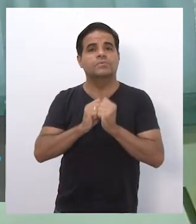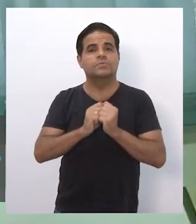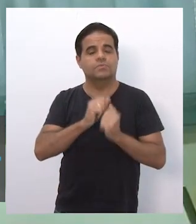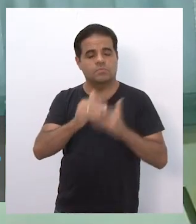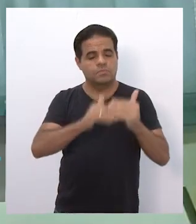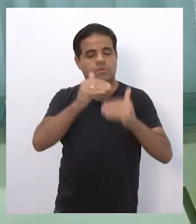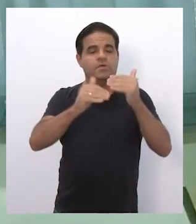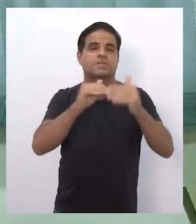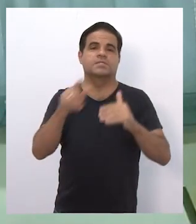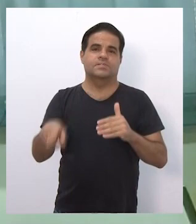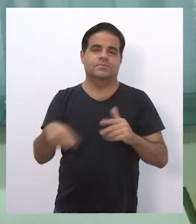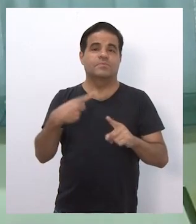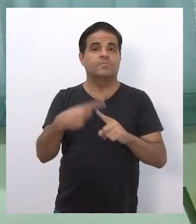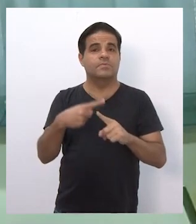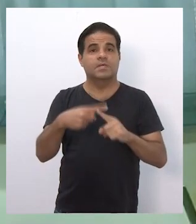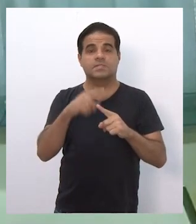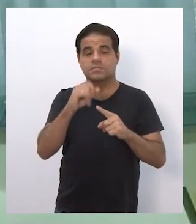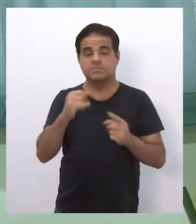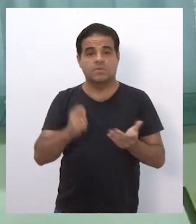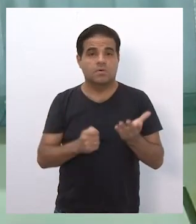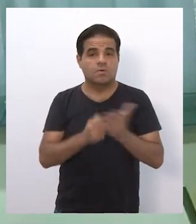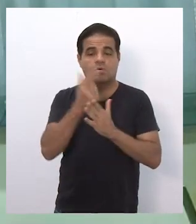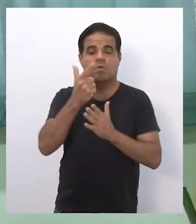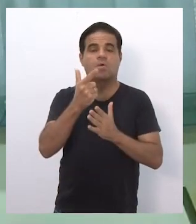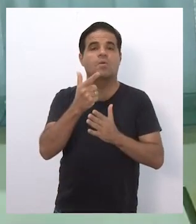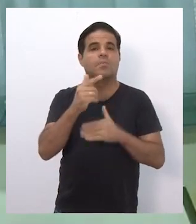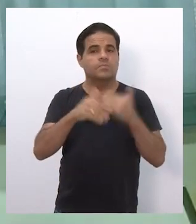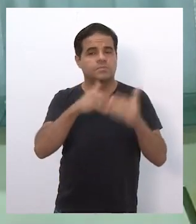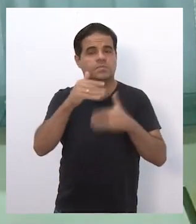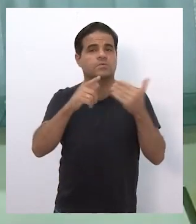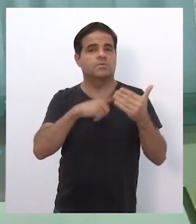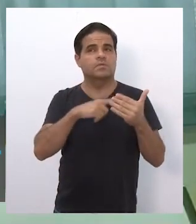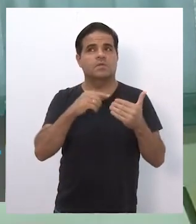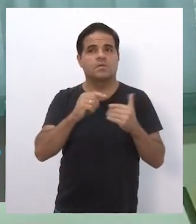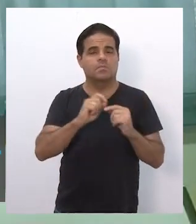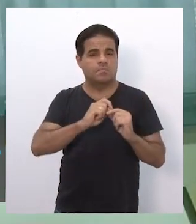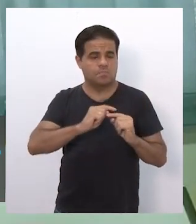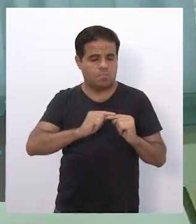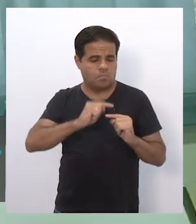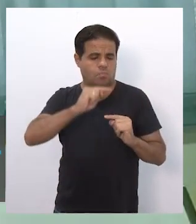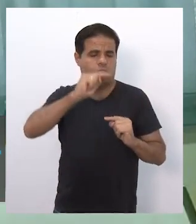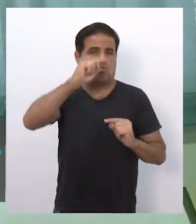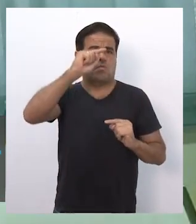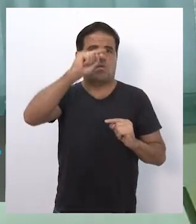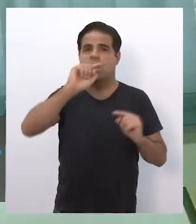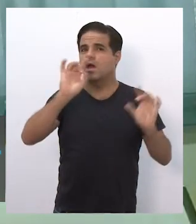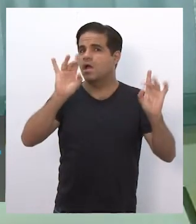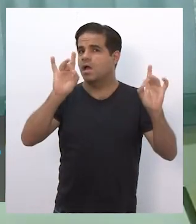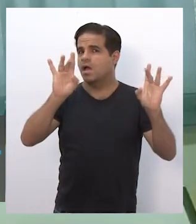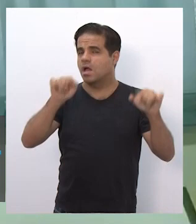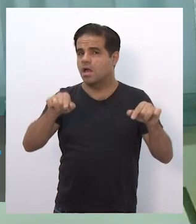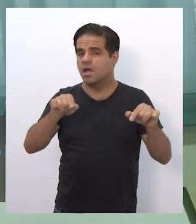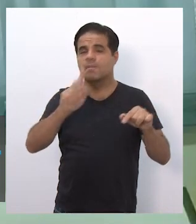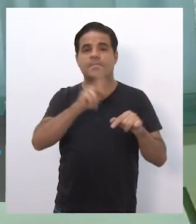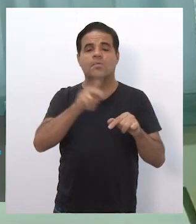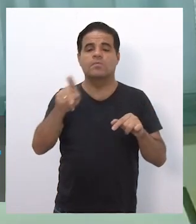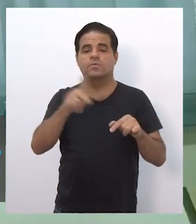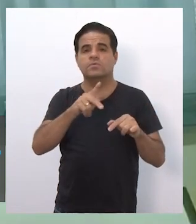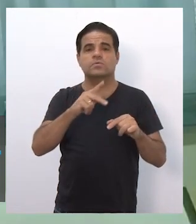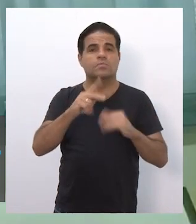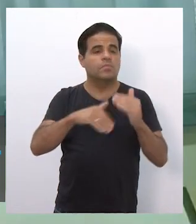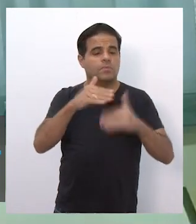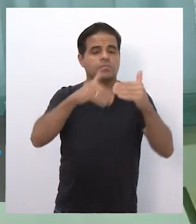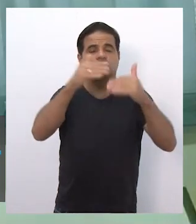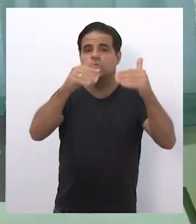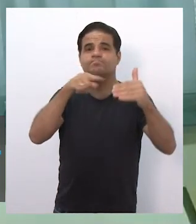processador. Porque se você compra um processador que tem uma frequência muito alta, que é excelente, mas o seu processador